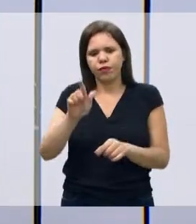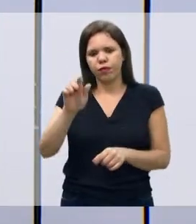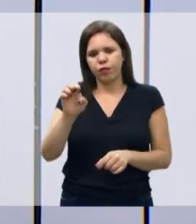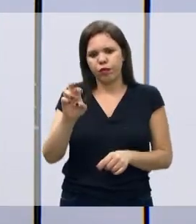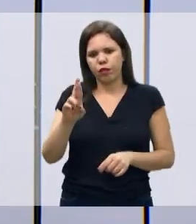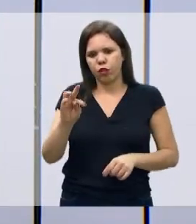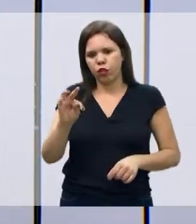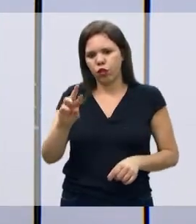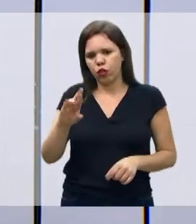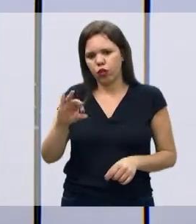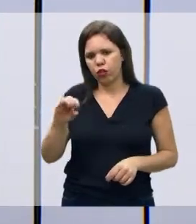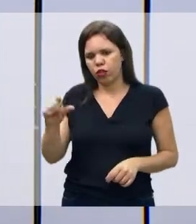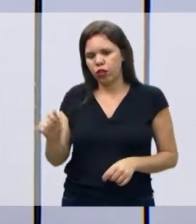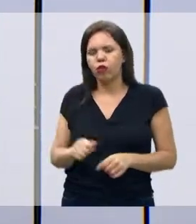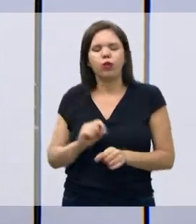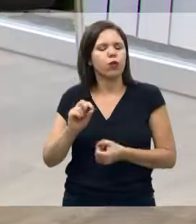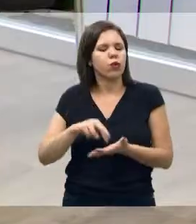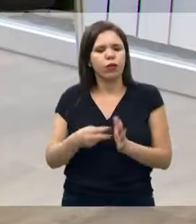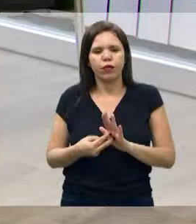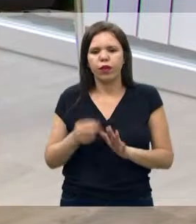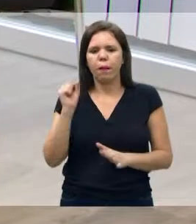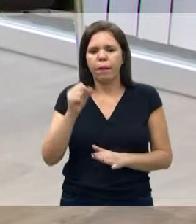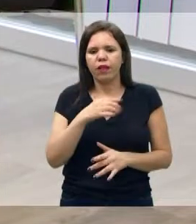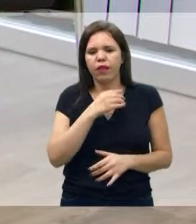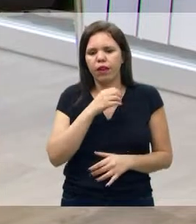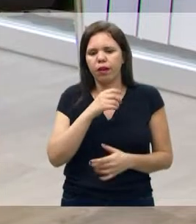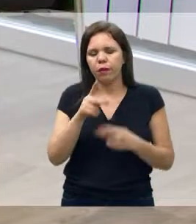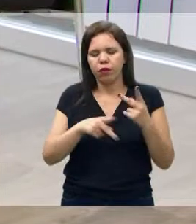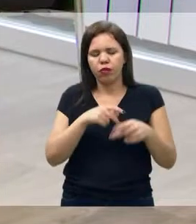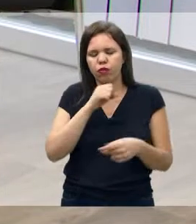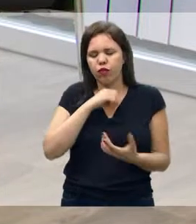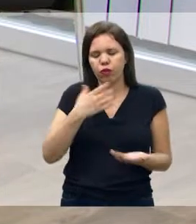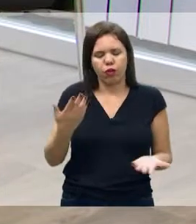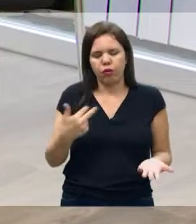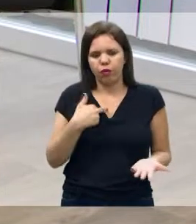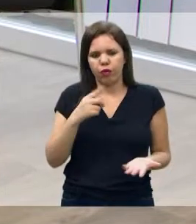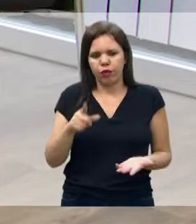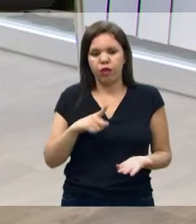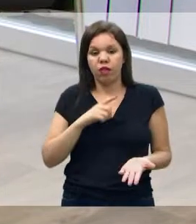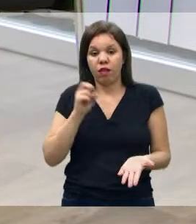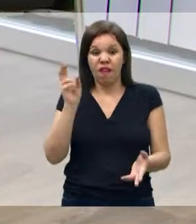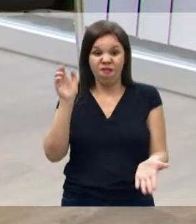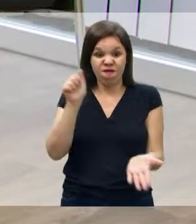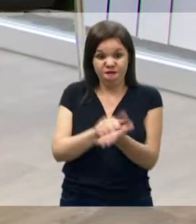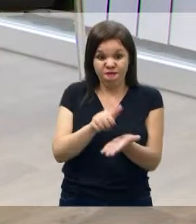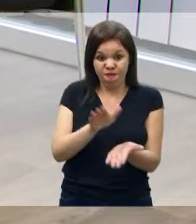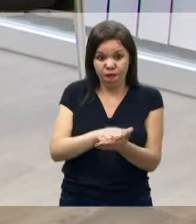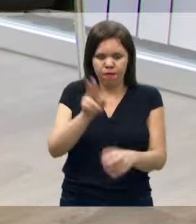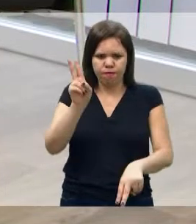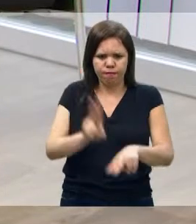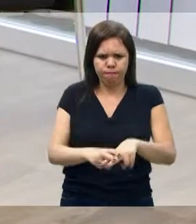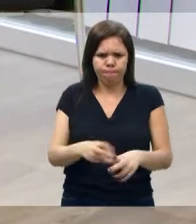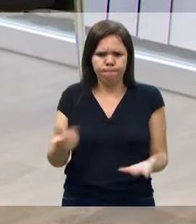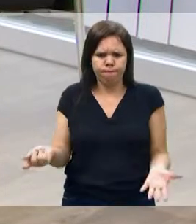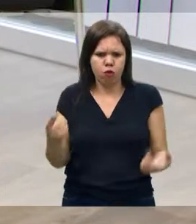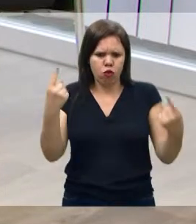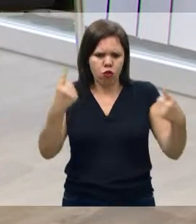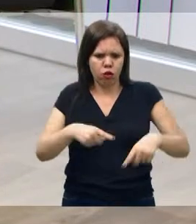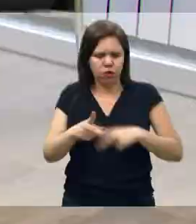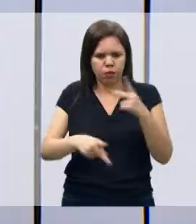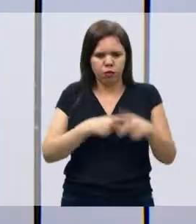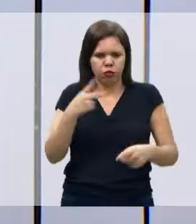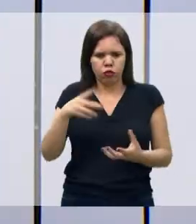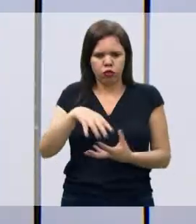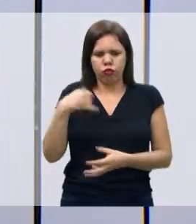na mulher tem o feminicídio, para que essa pena contra o idoso seja maior. Ela varia, no